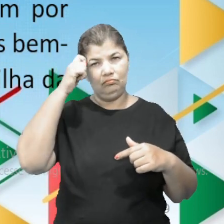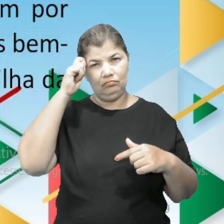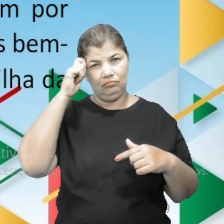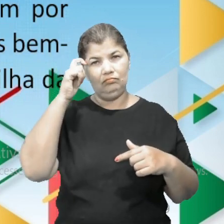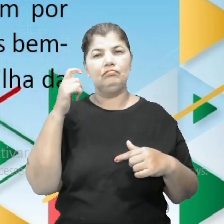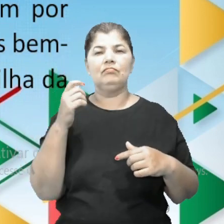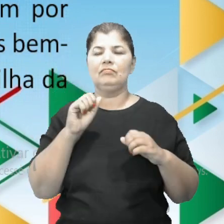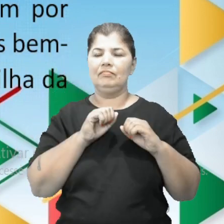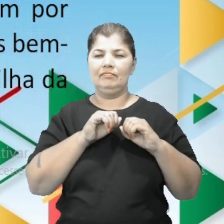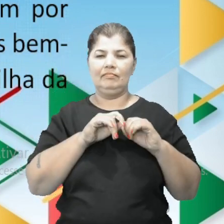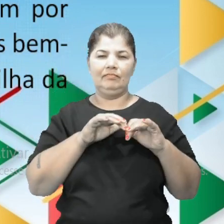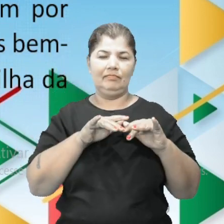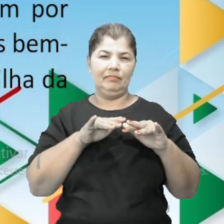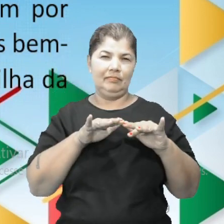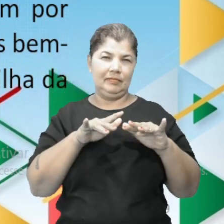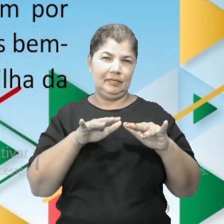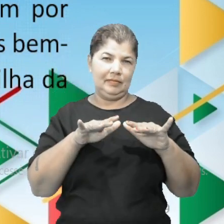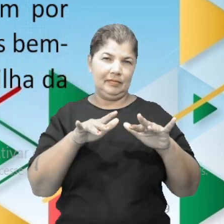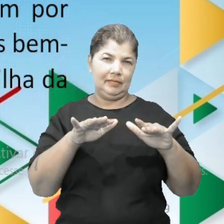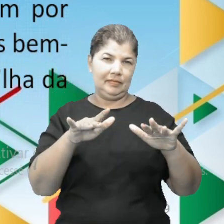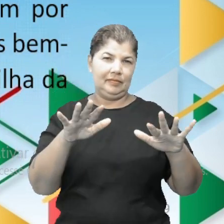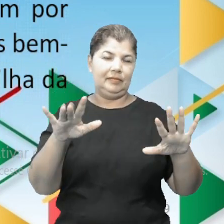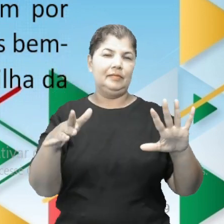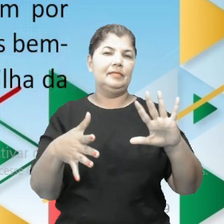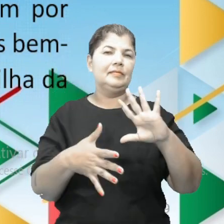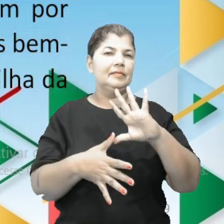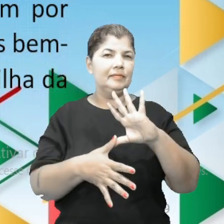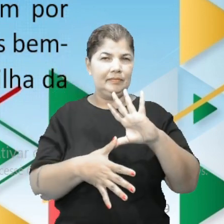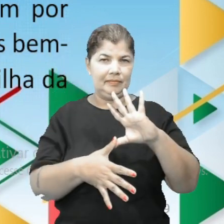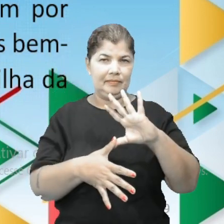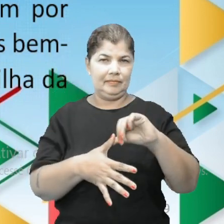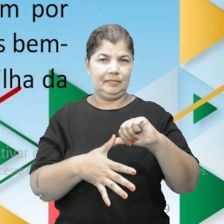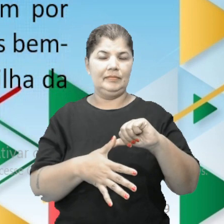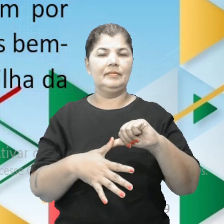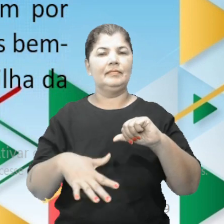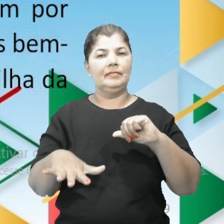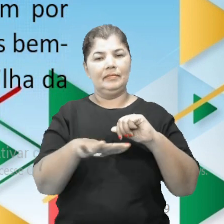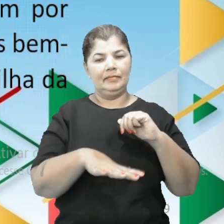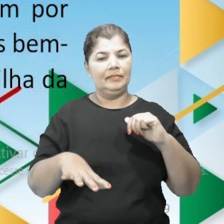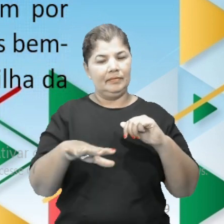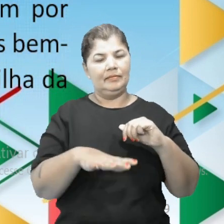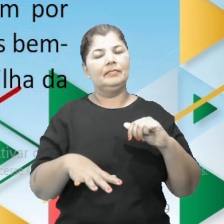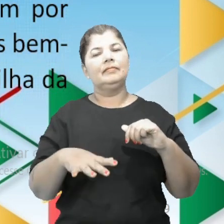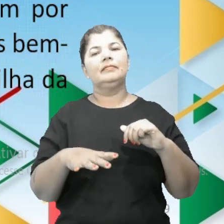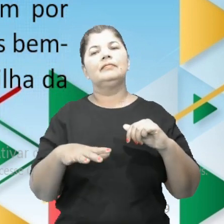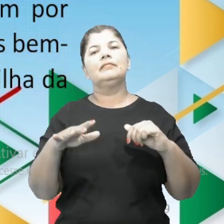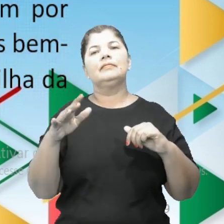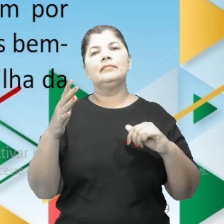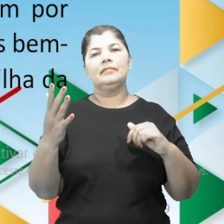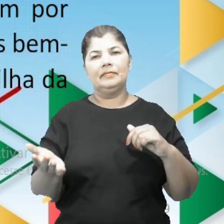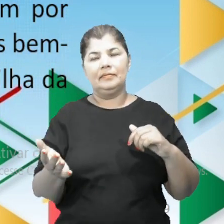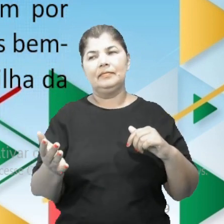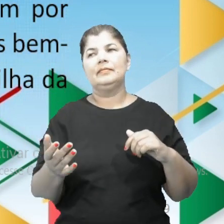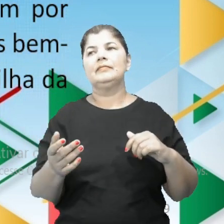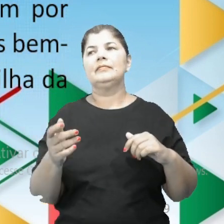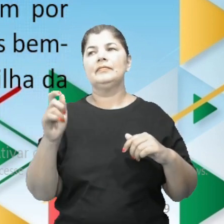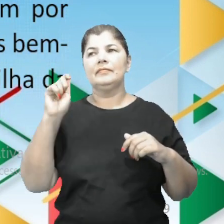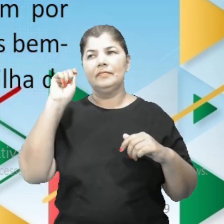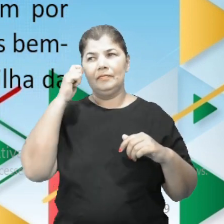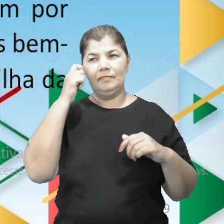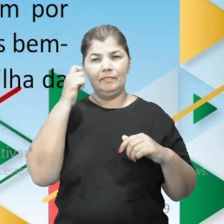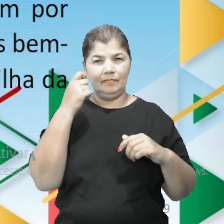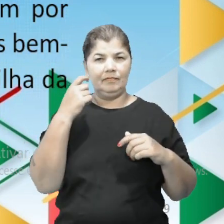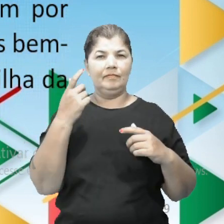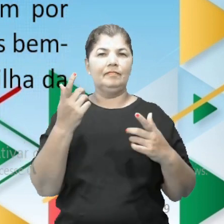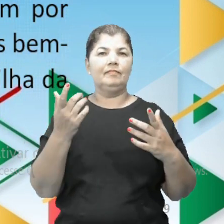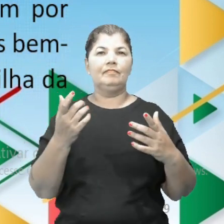Haiti espalharam por toda a América os haitianos, isto é, e o medo